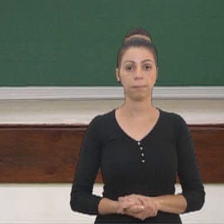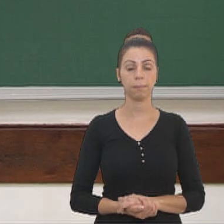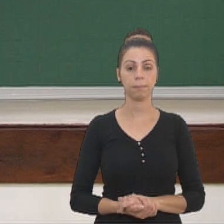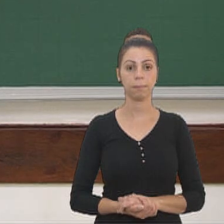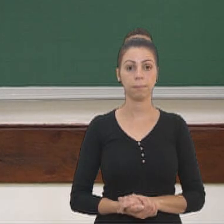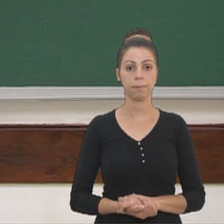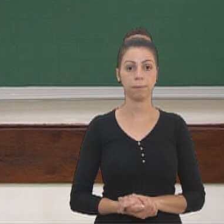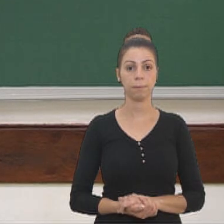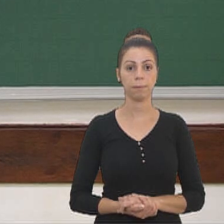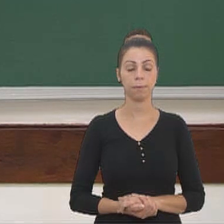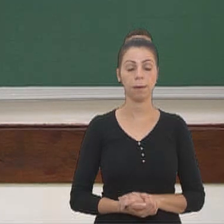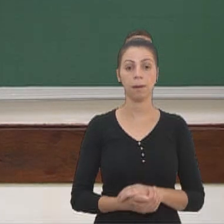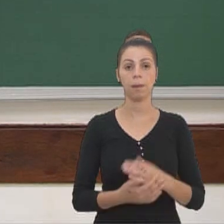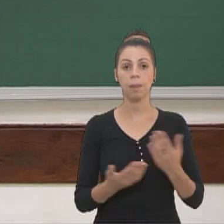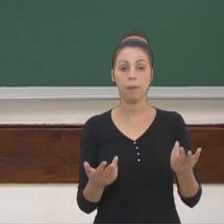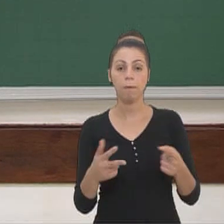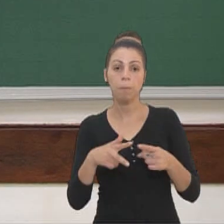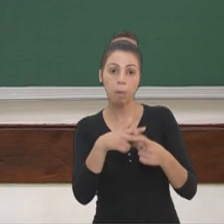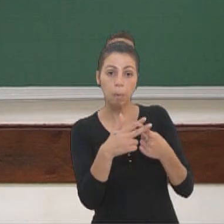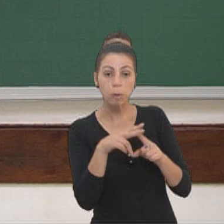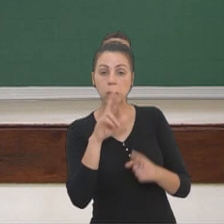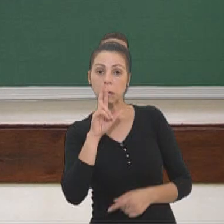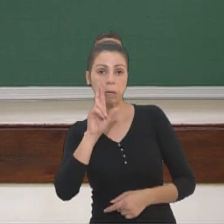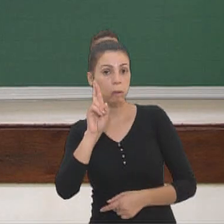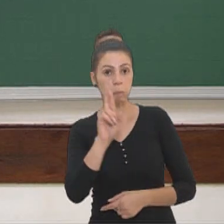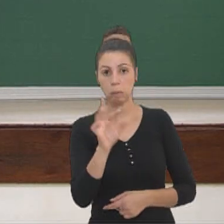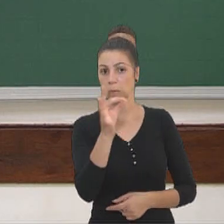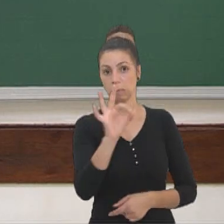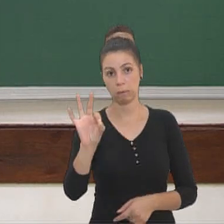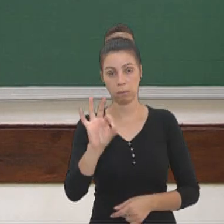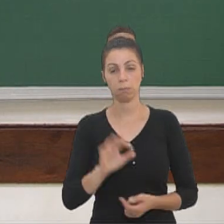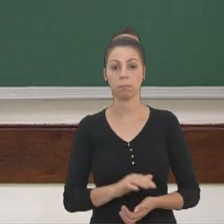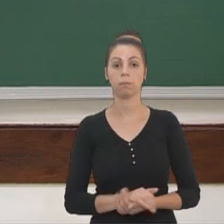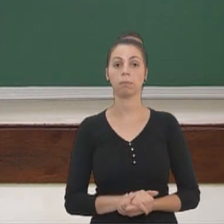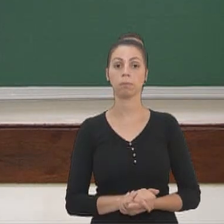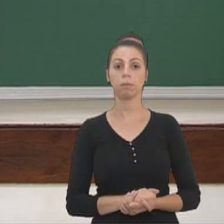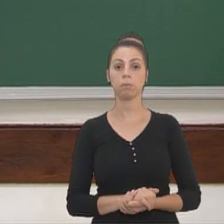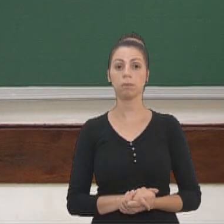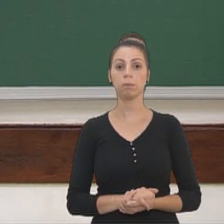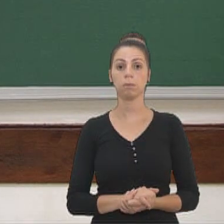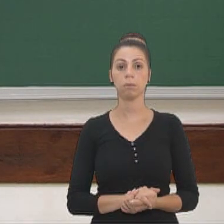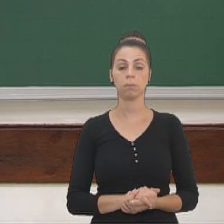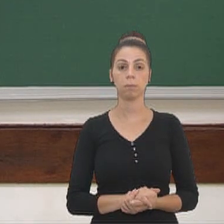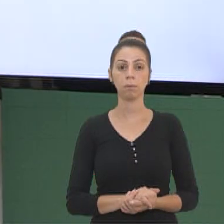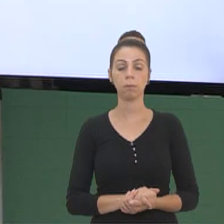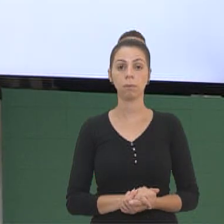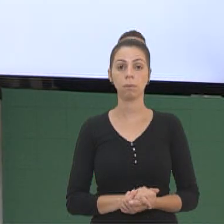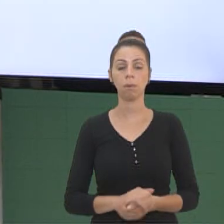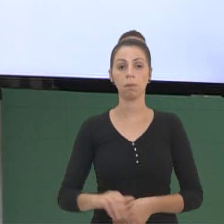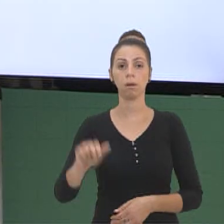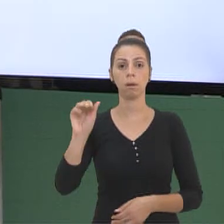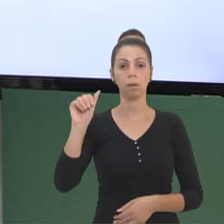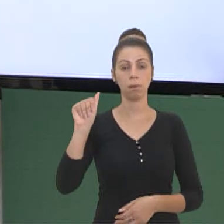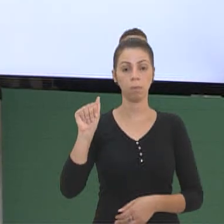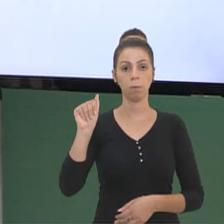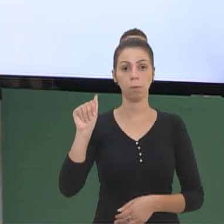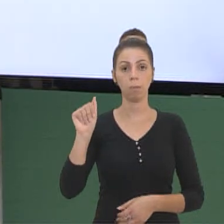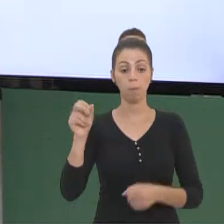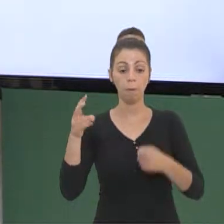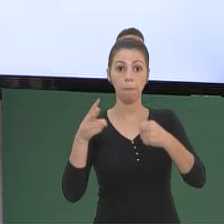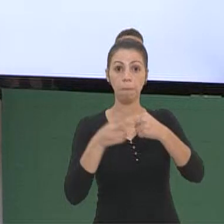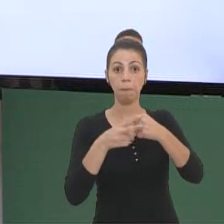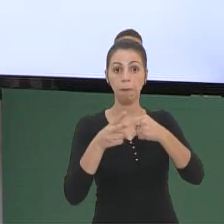Então, vamos averiguar as respostas corretas, tá? Então, na letra A, o verbo